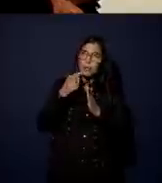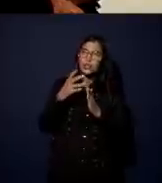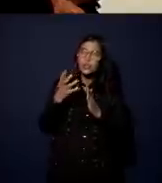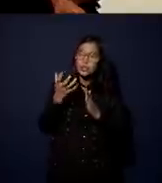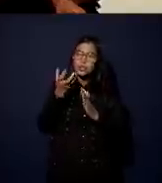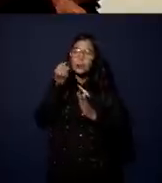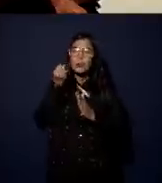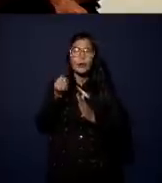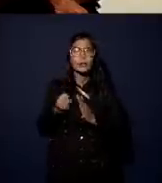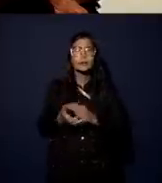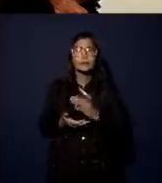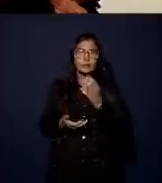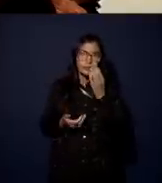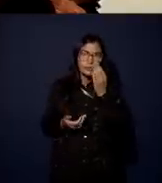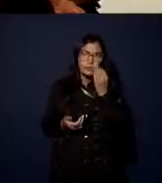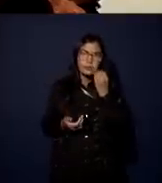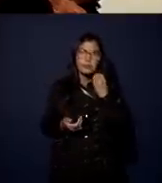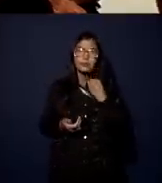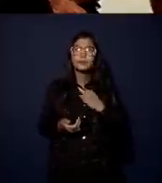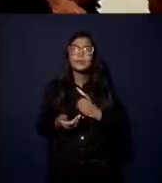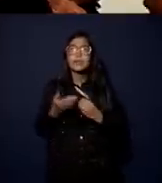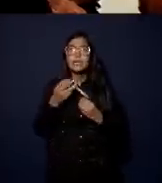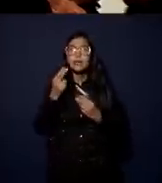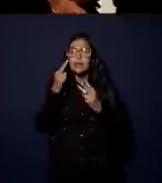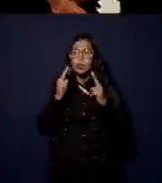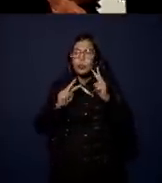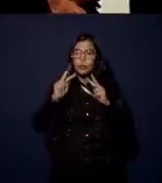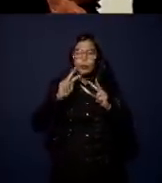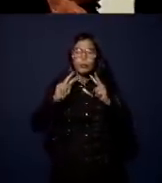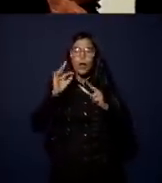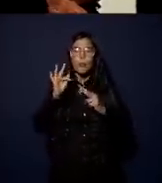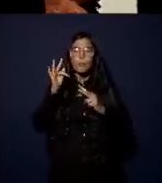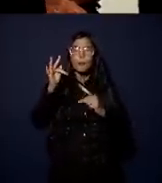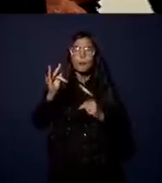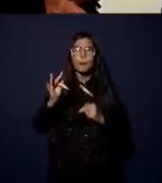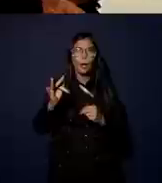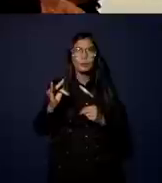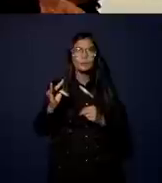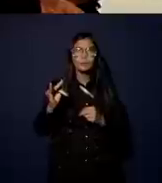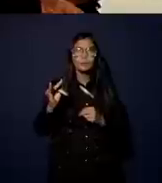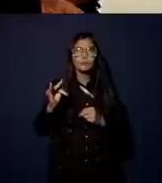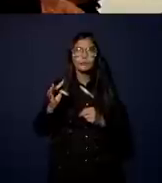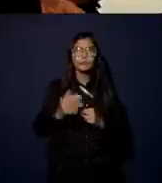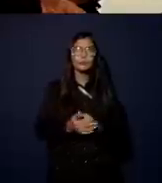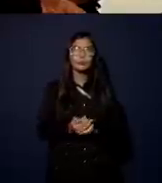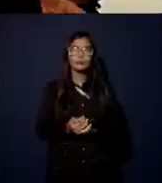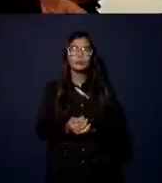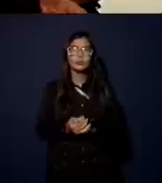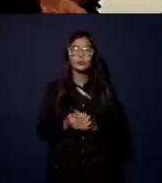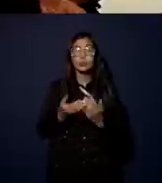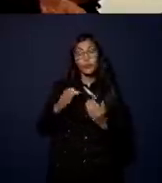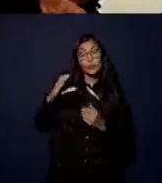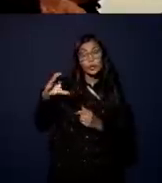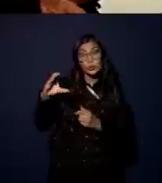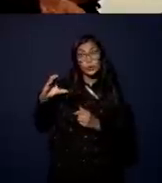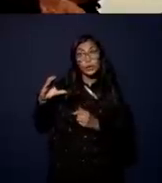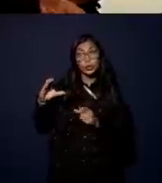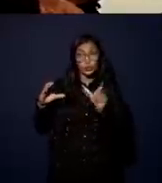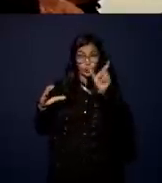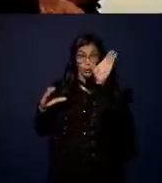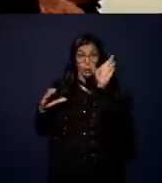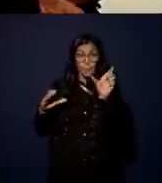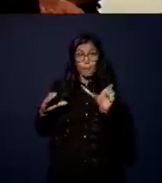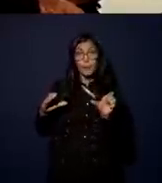rentabilidade então a visão né de futuro tô falando do crédito consumidor